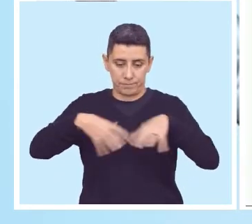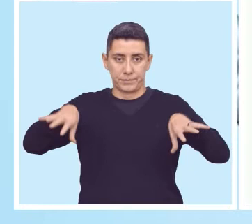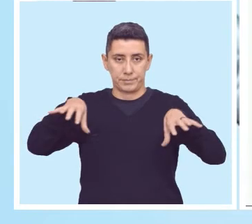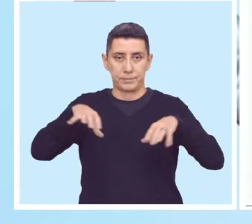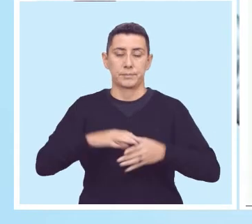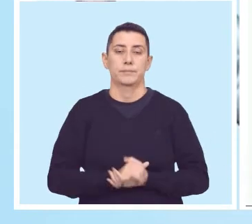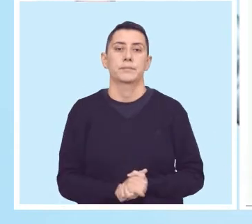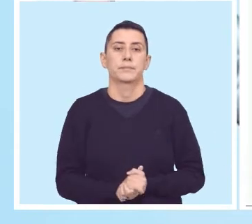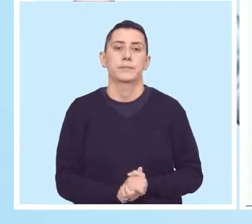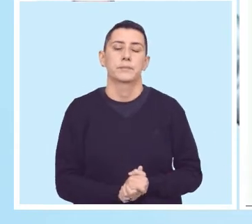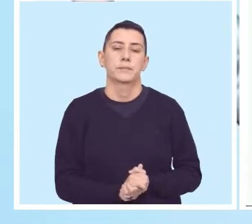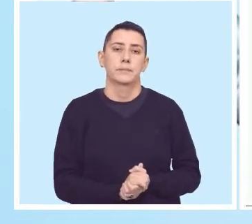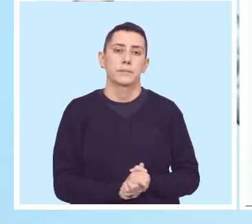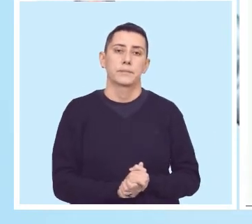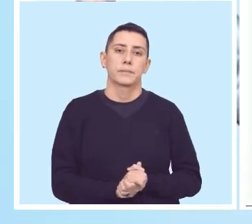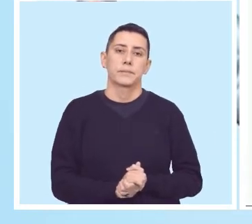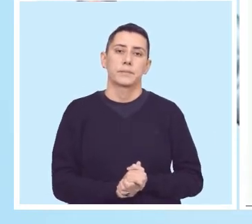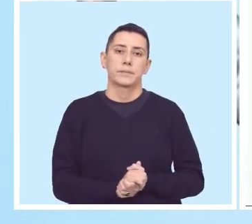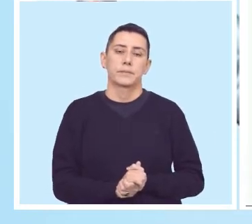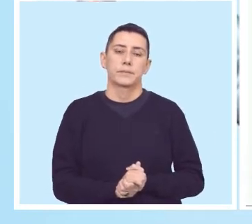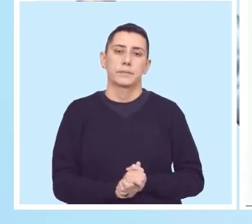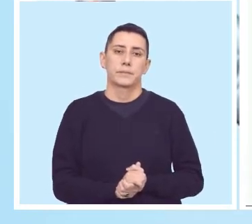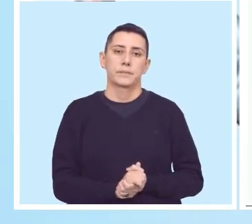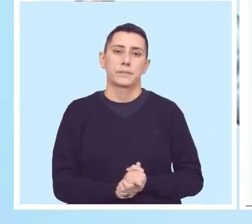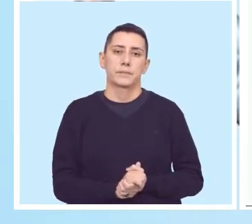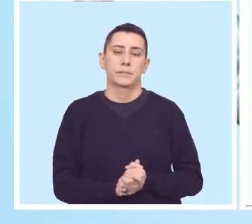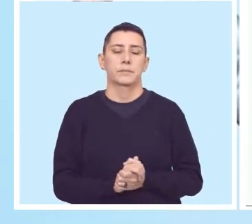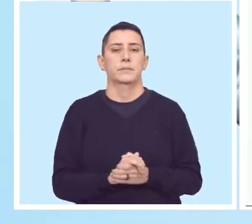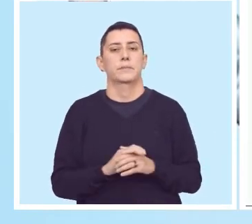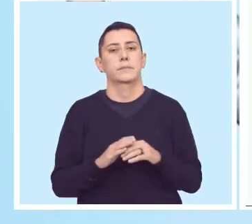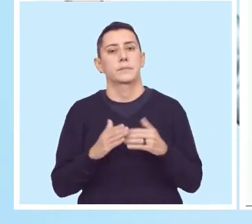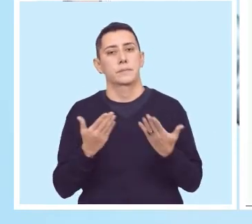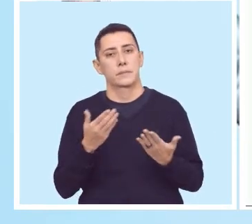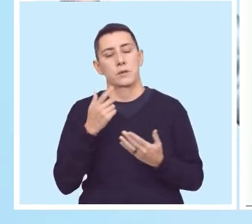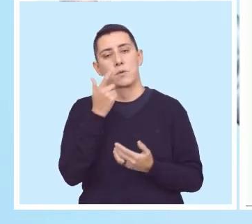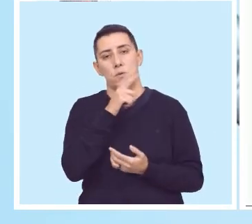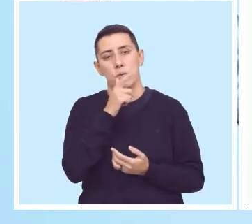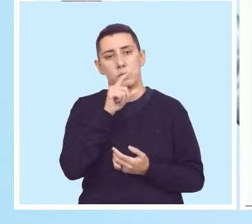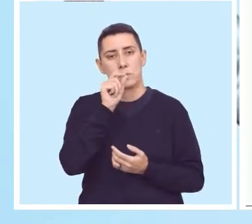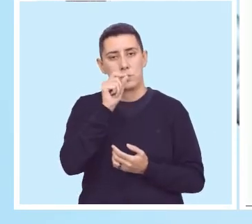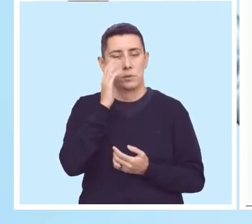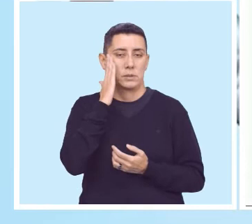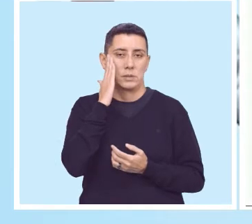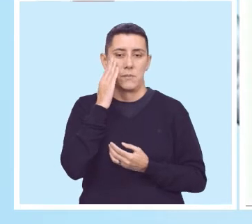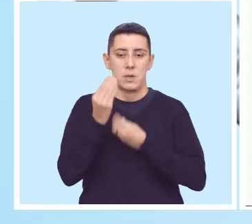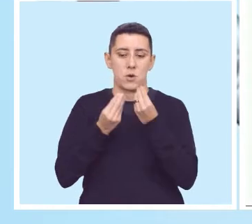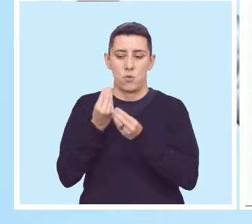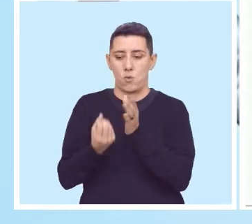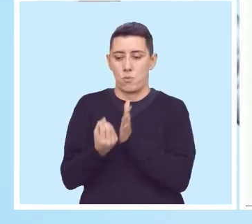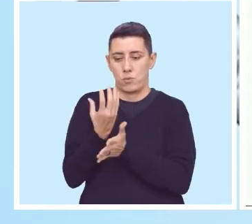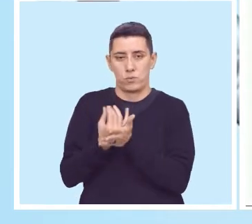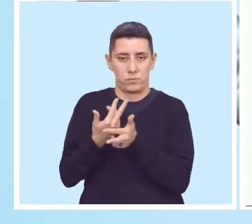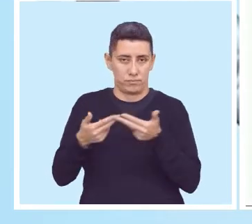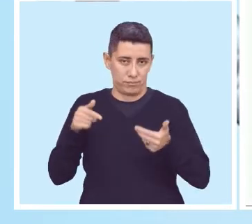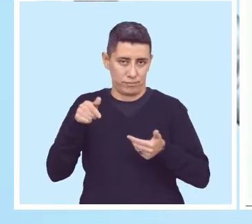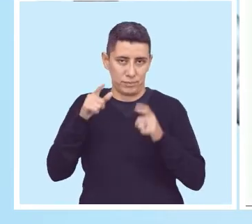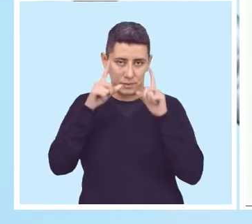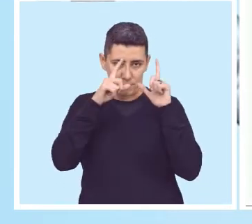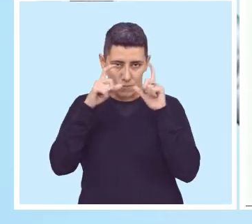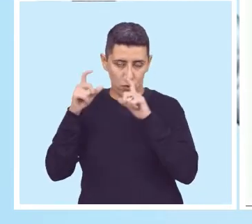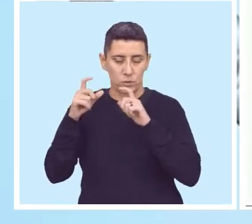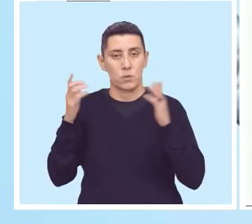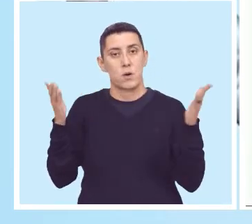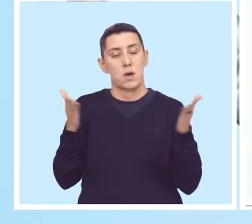Bom, até então, verificamos alguns detalhes acerca da construção e criação do dataset. A partir desse